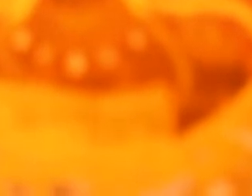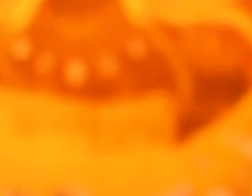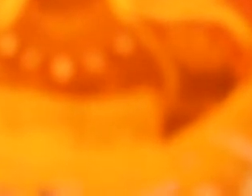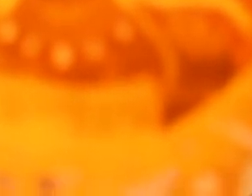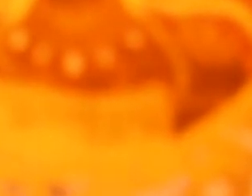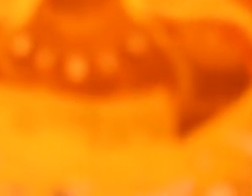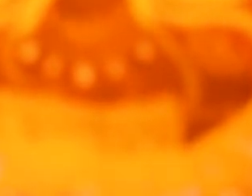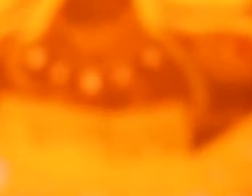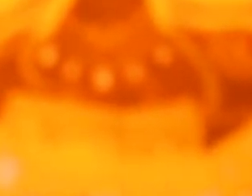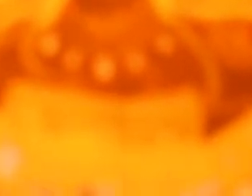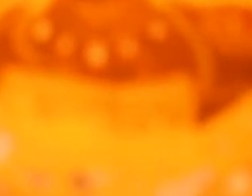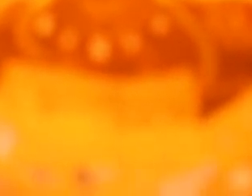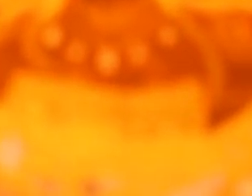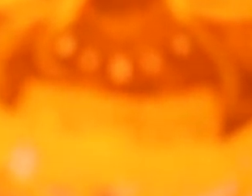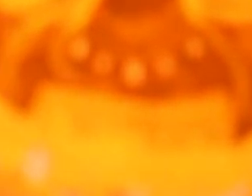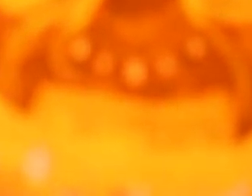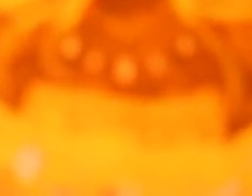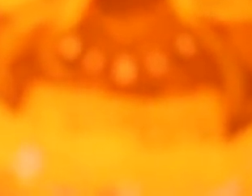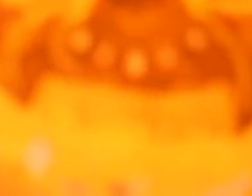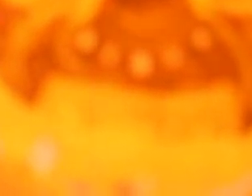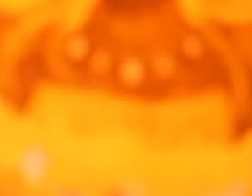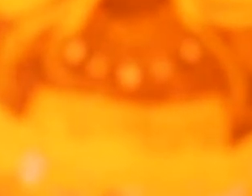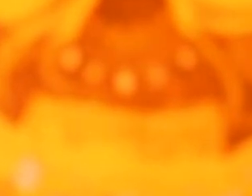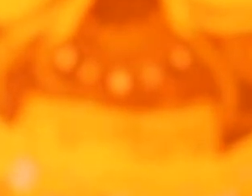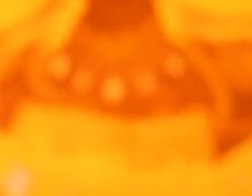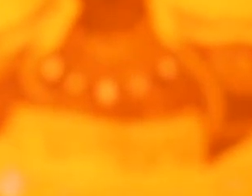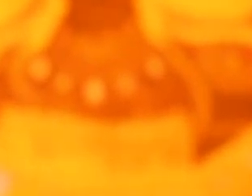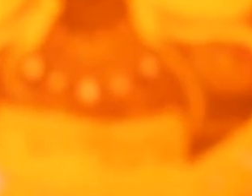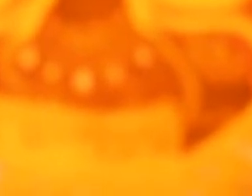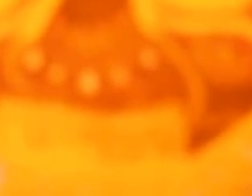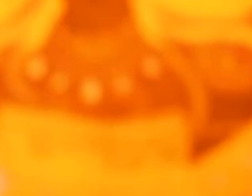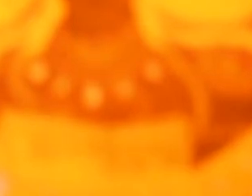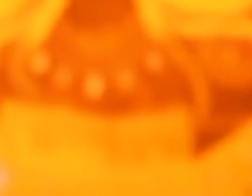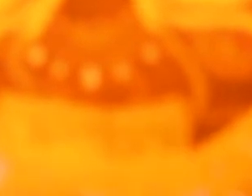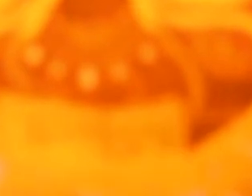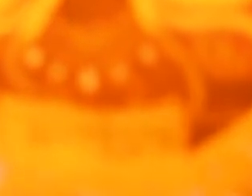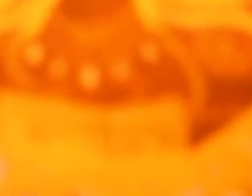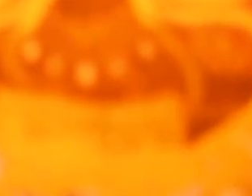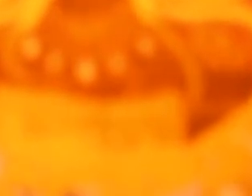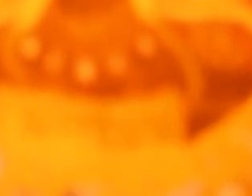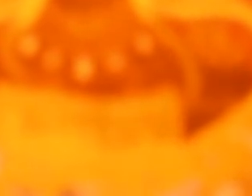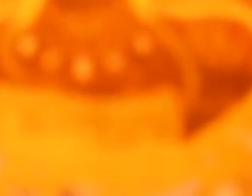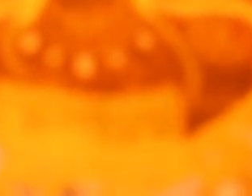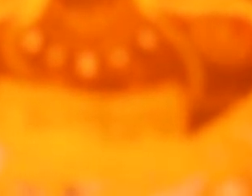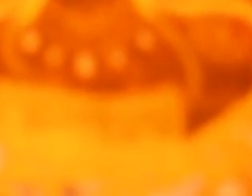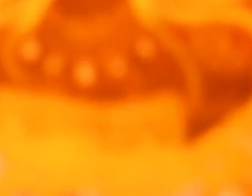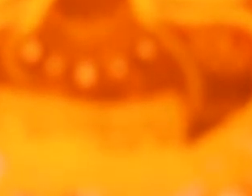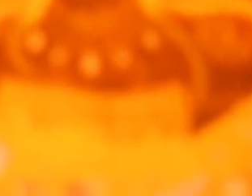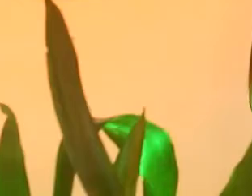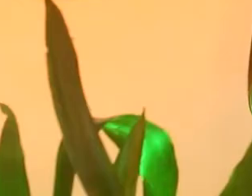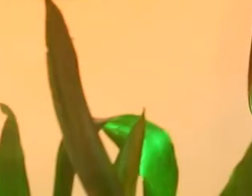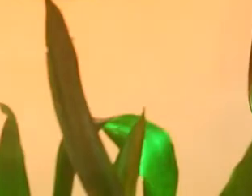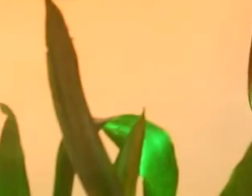protagonismo das mulheres na cultura é esse grupo ele foi criado pela minha tia Jaine Já que é herdeira também do coco de umbigada